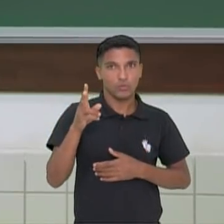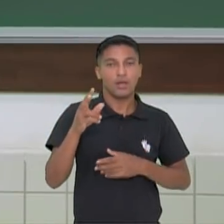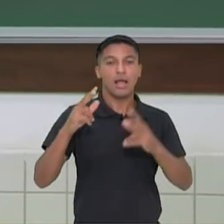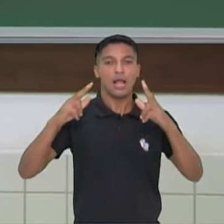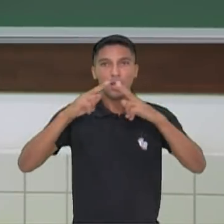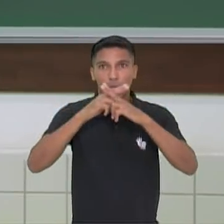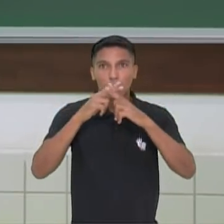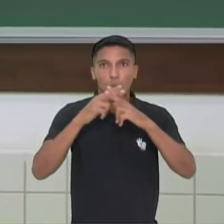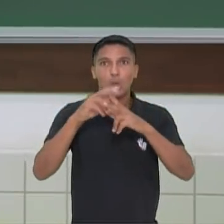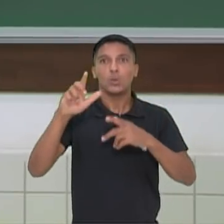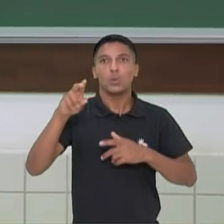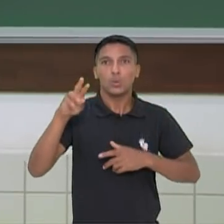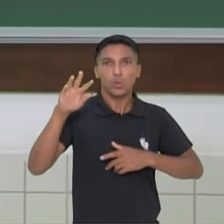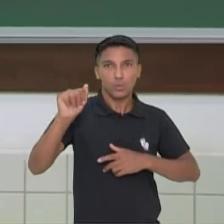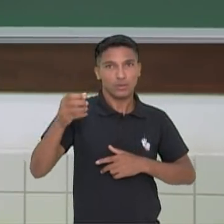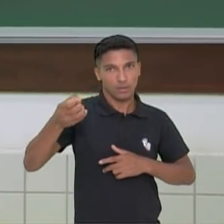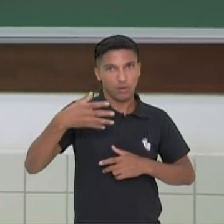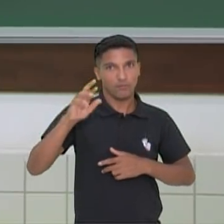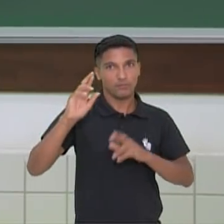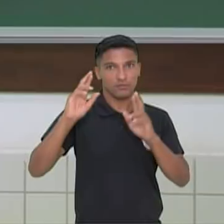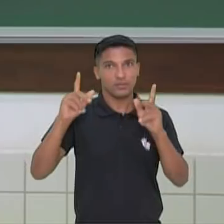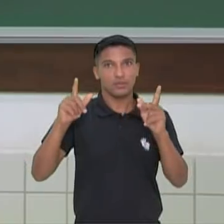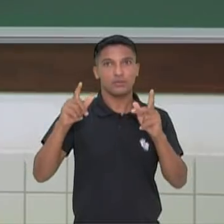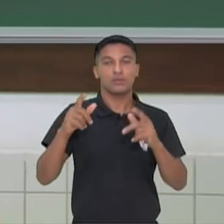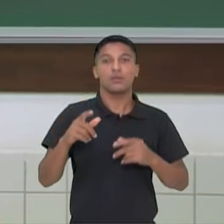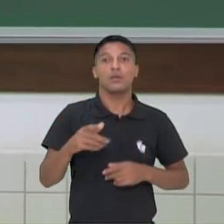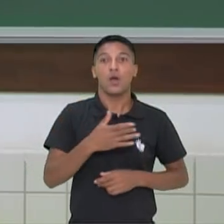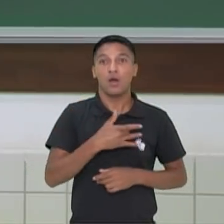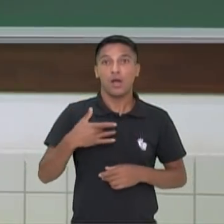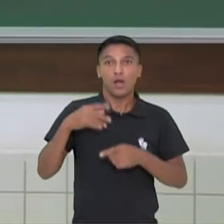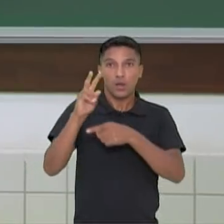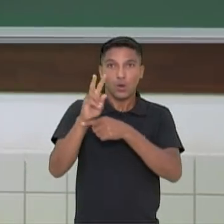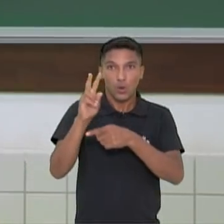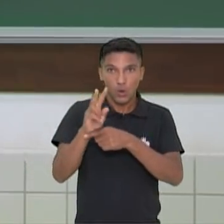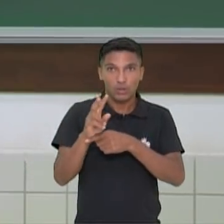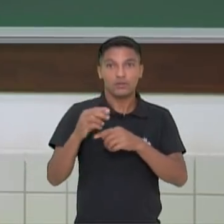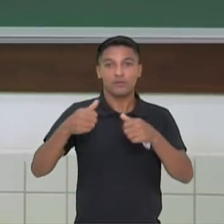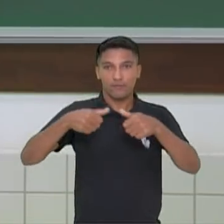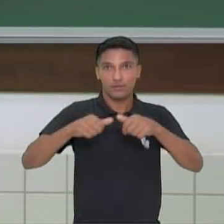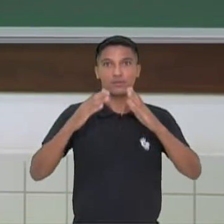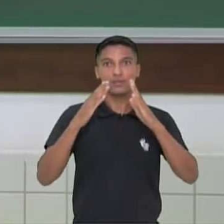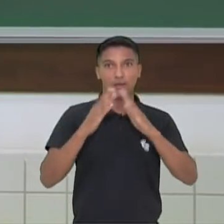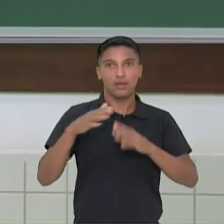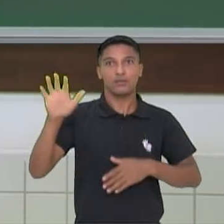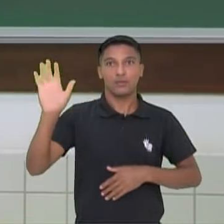luta. Fique bem e, se possível, fique em casa. Tchau, gente!